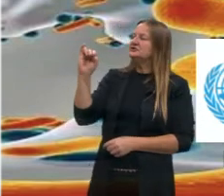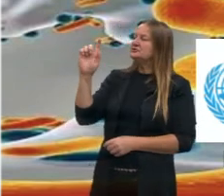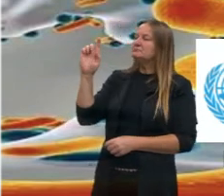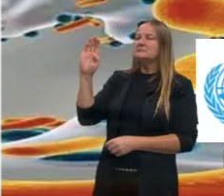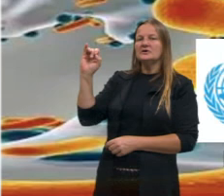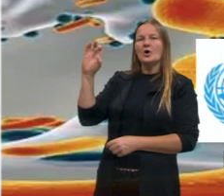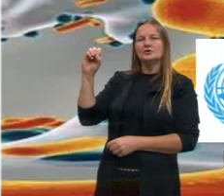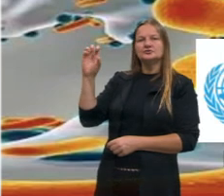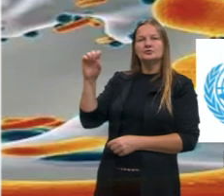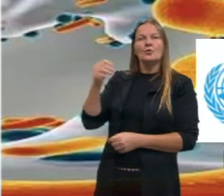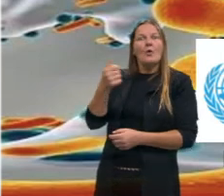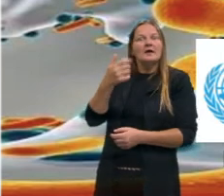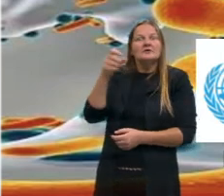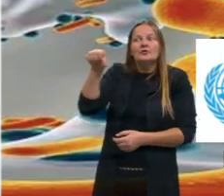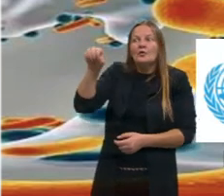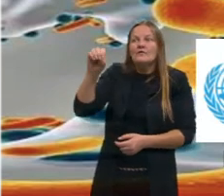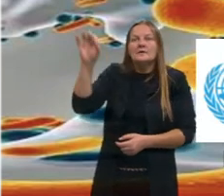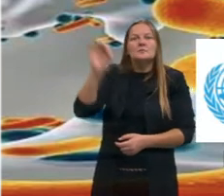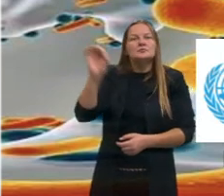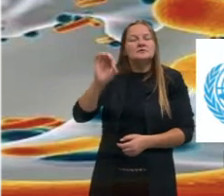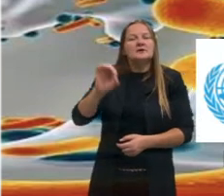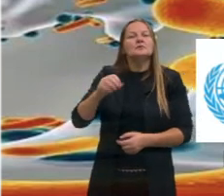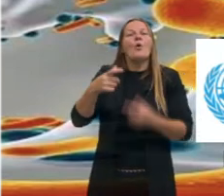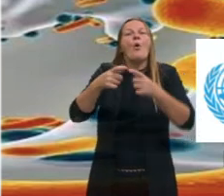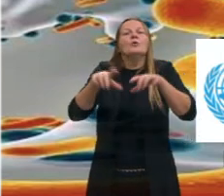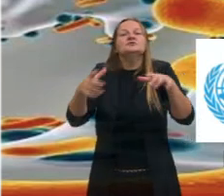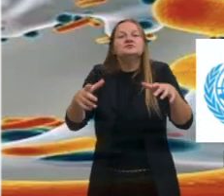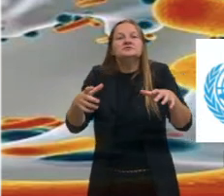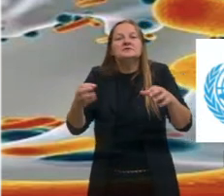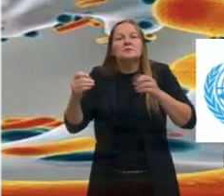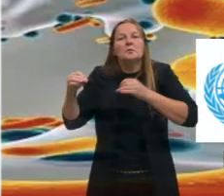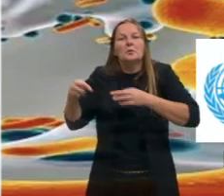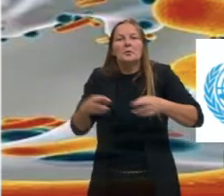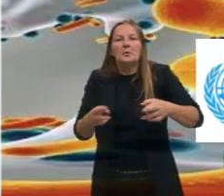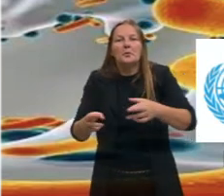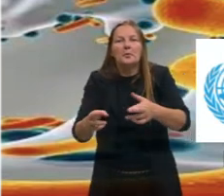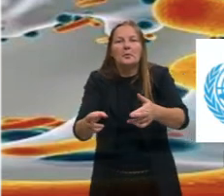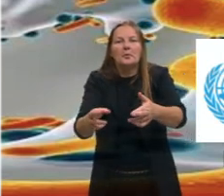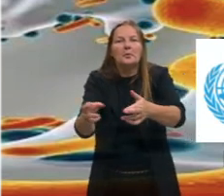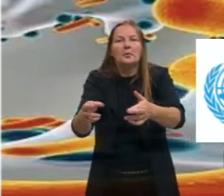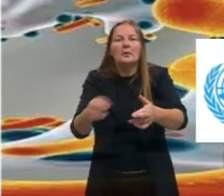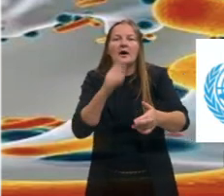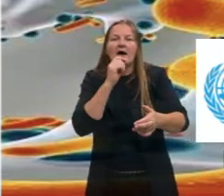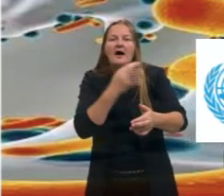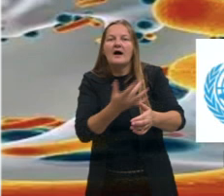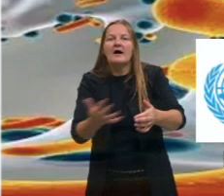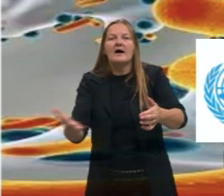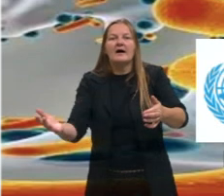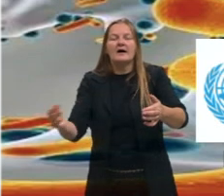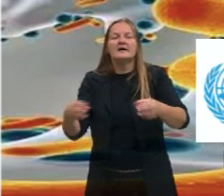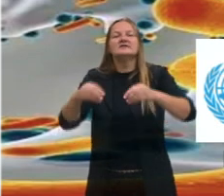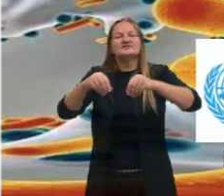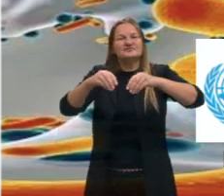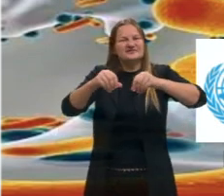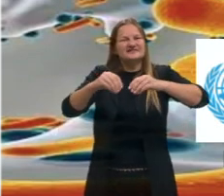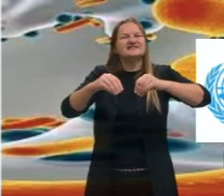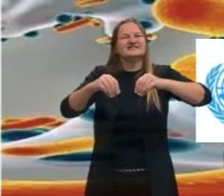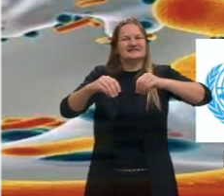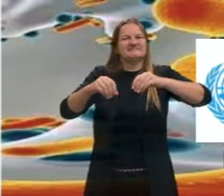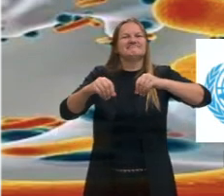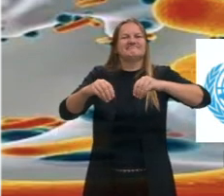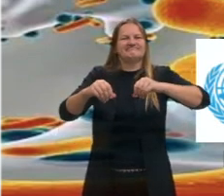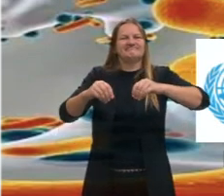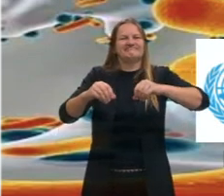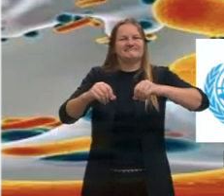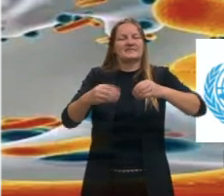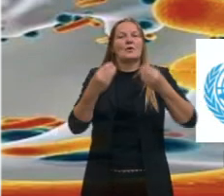desses medicamentos foram parar aonde no meio ambiente como substâncias ativas